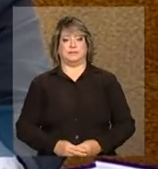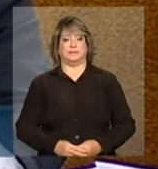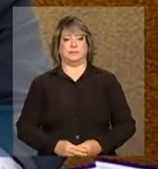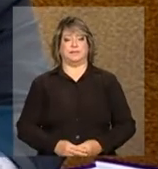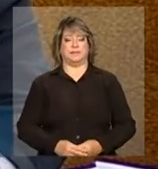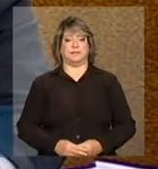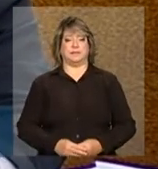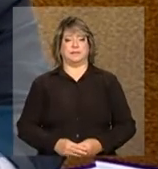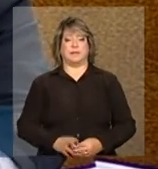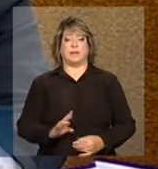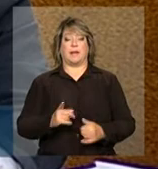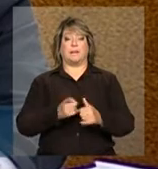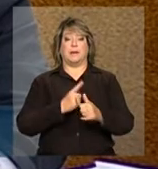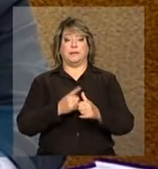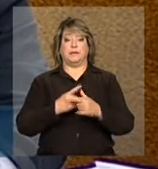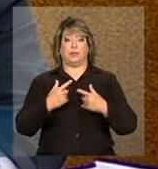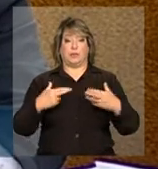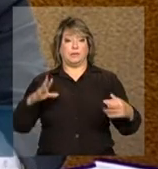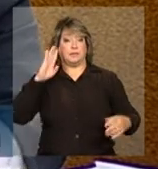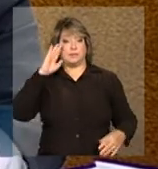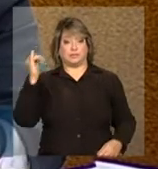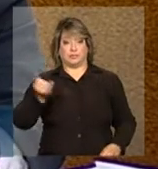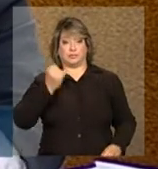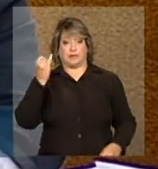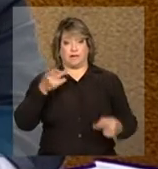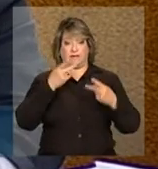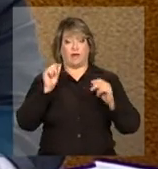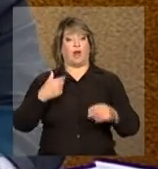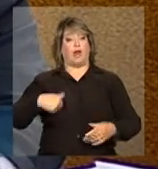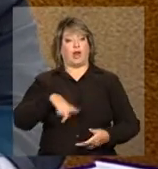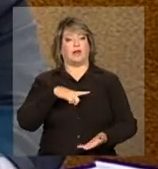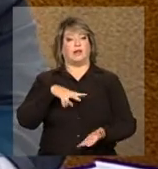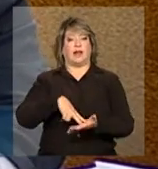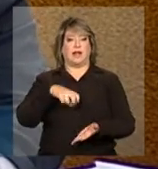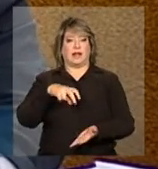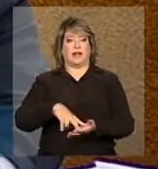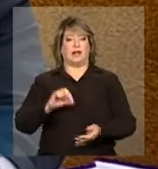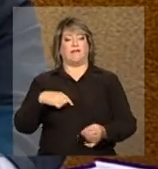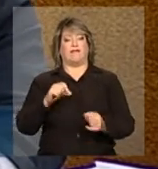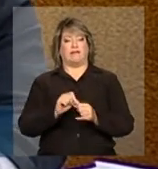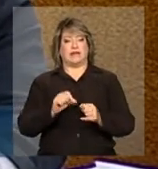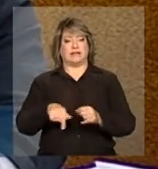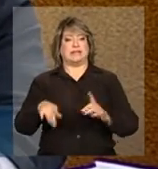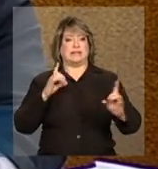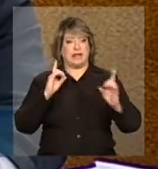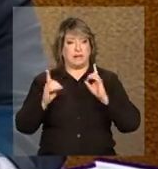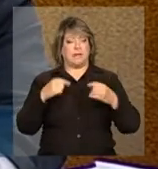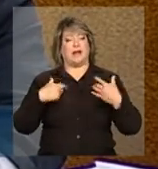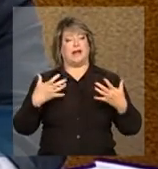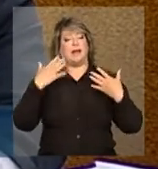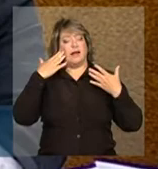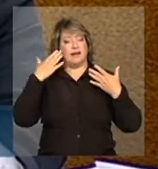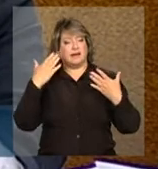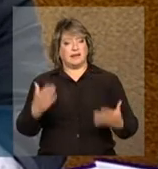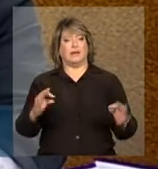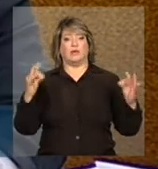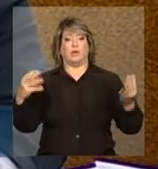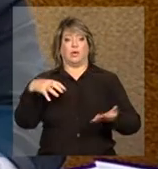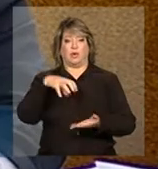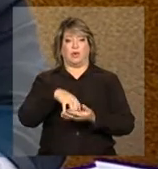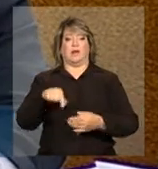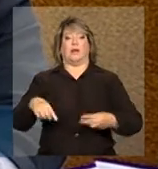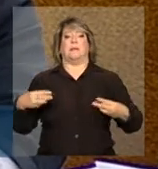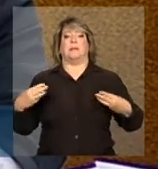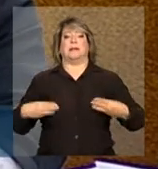uma primeira coisa bastante importante a destacar é a nossa alegria de estar realizando esse debate e a gente queria agradecer toda a equipe do Ministério